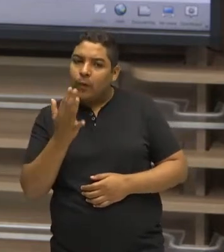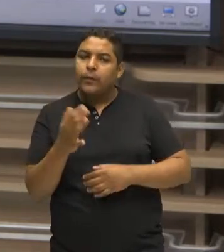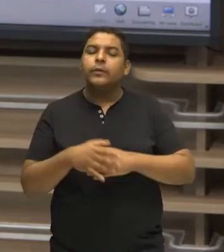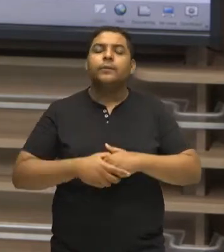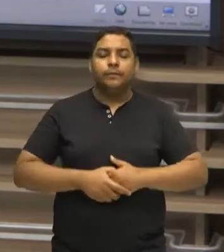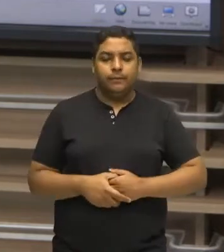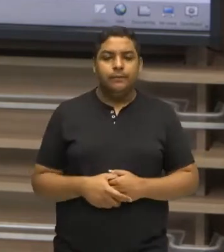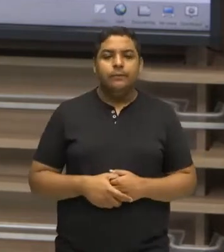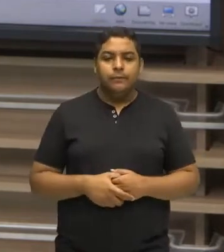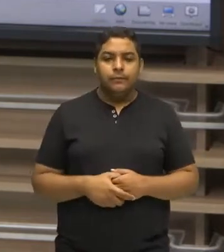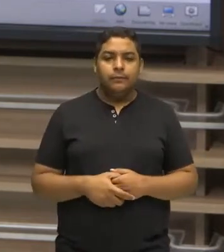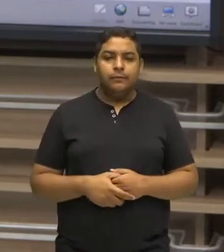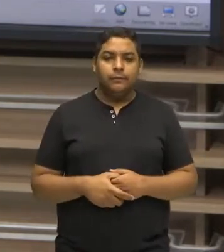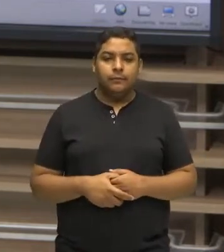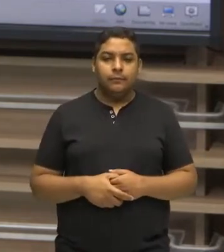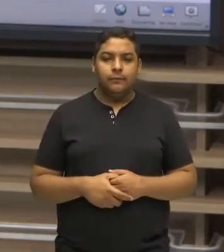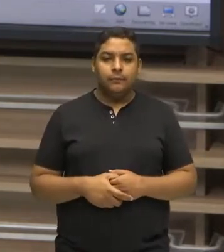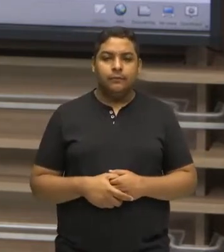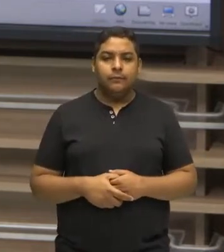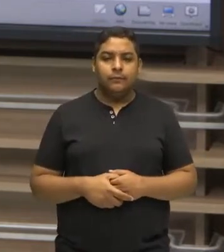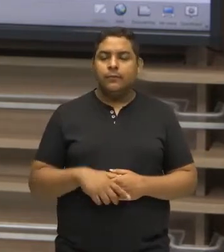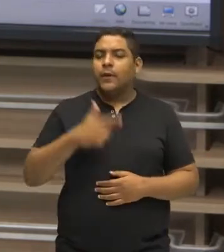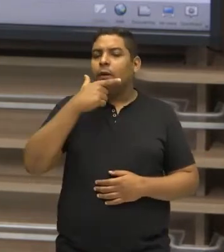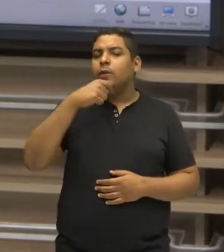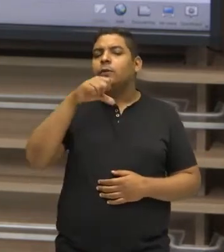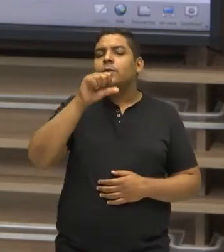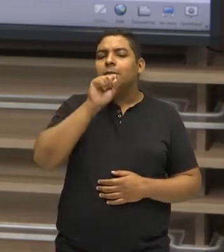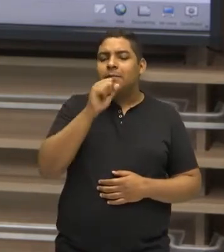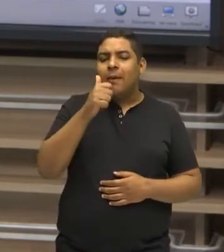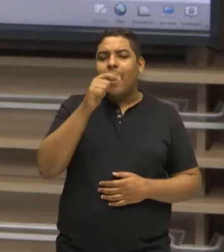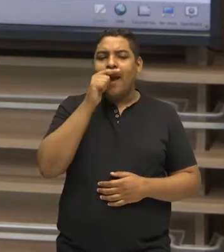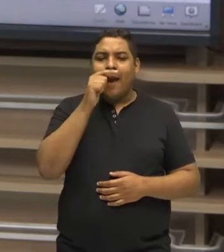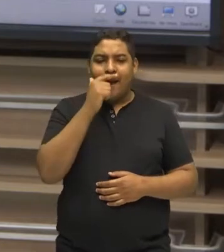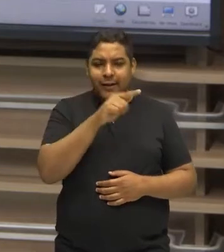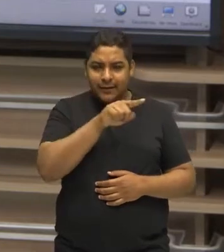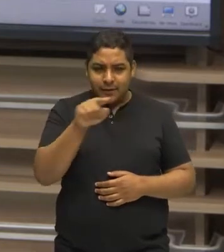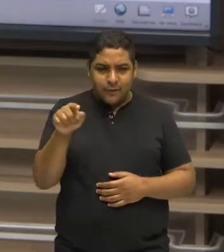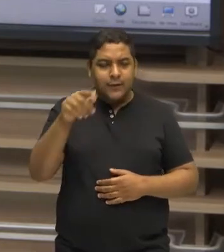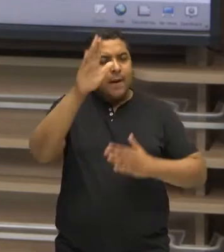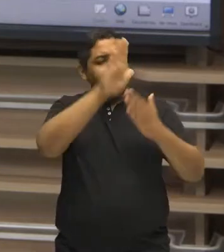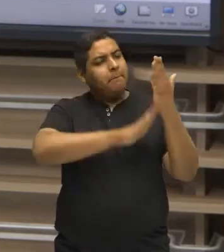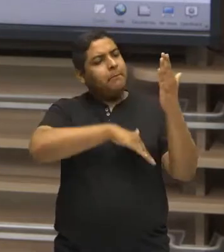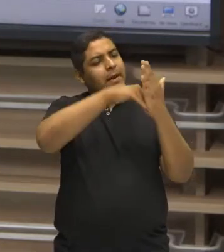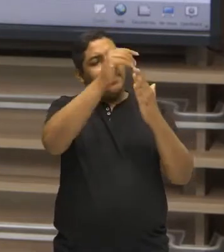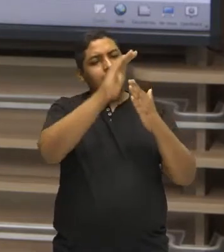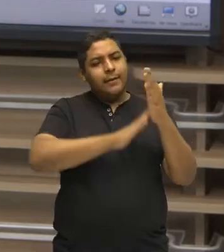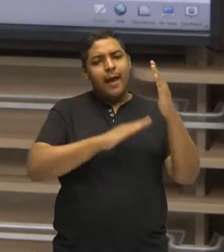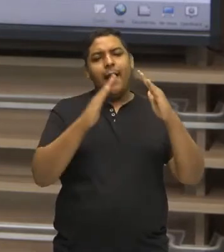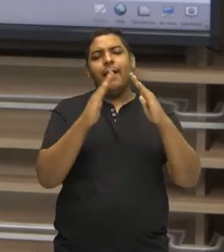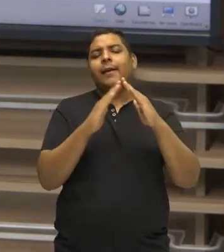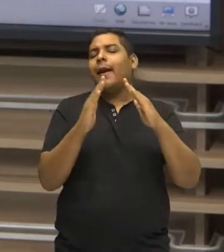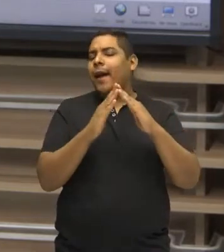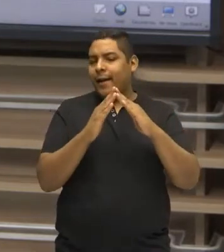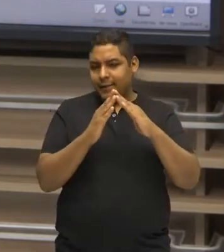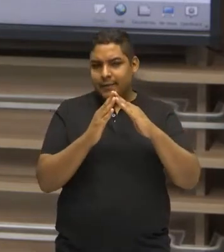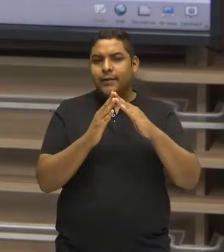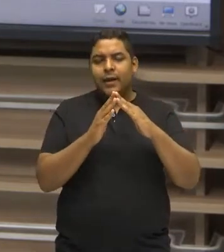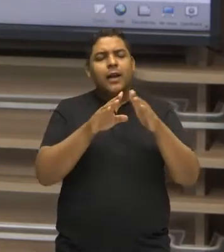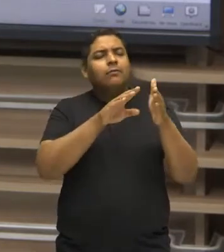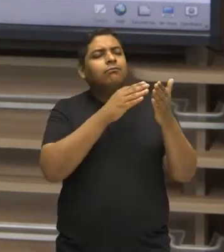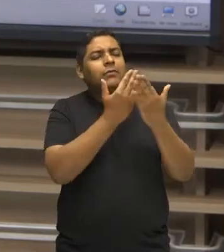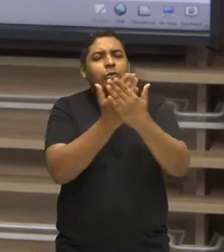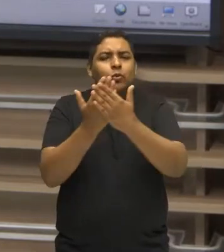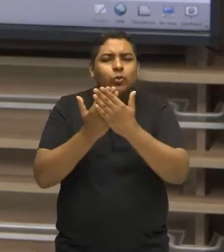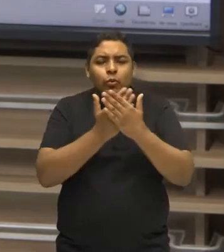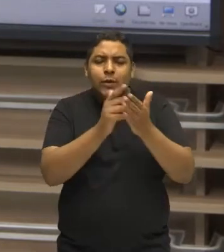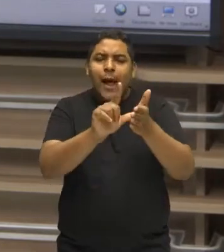quando os pais de vocês vão pintar a casa, então eles têm que fazer um estudo ali, qual a cor, qual que ela